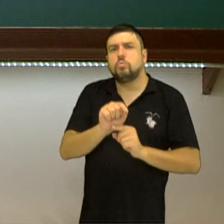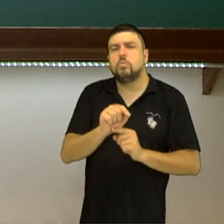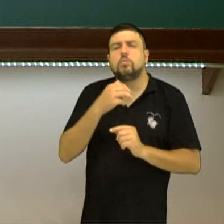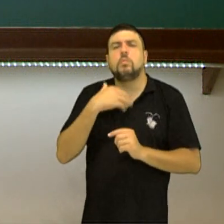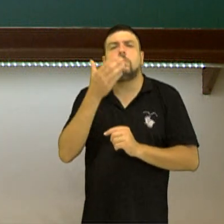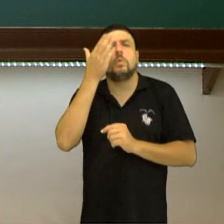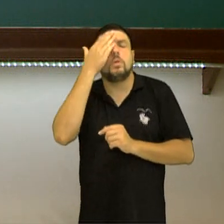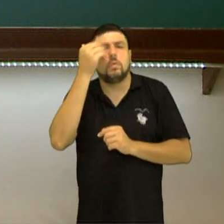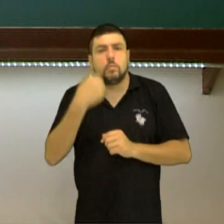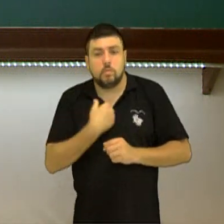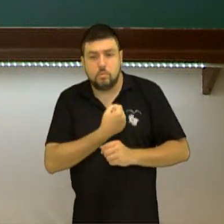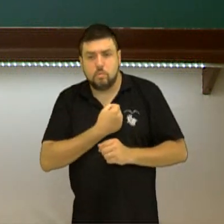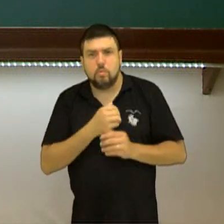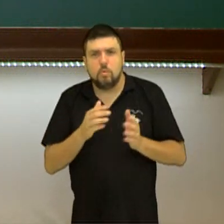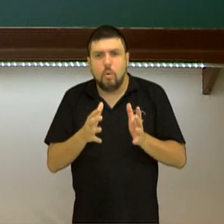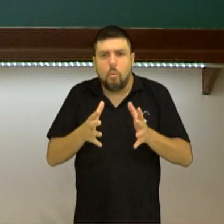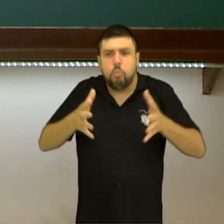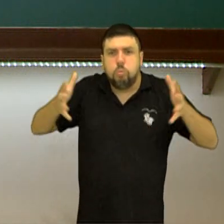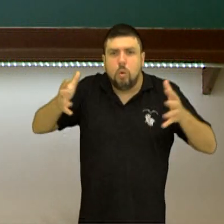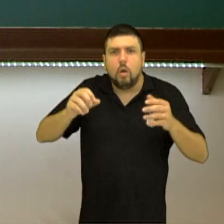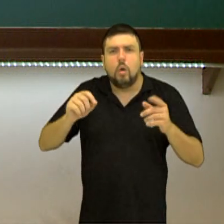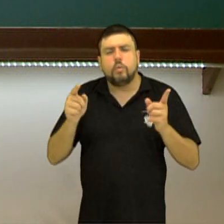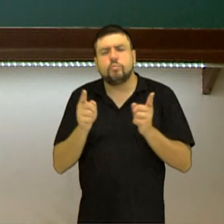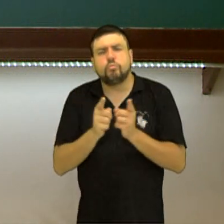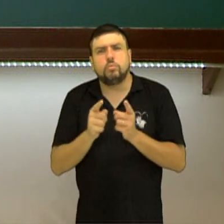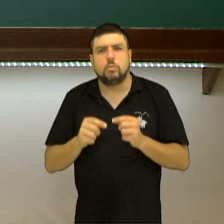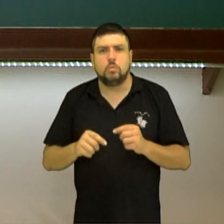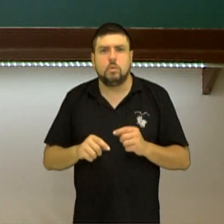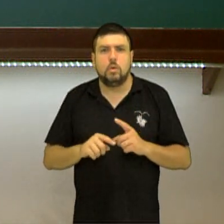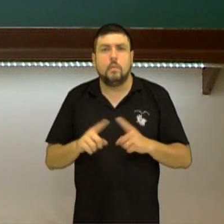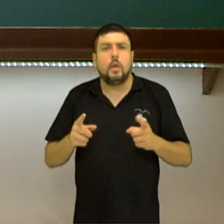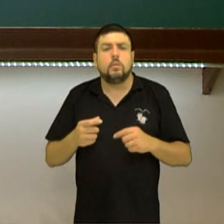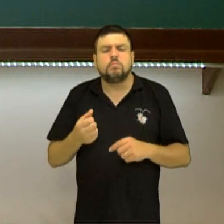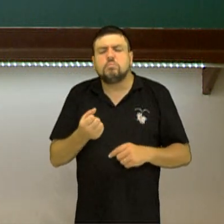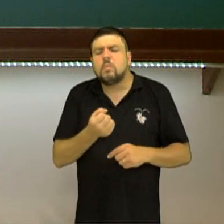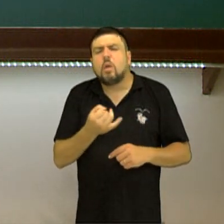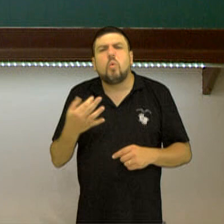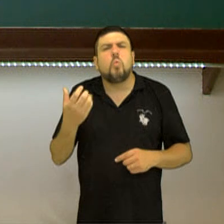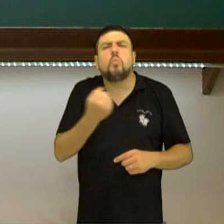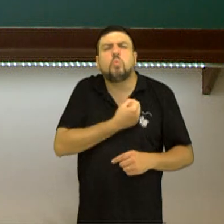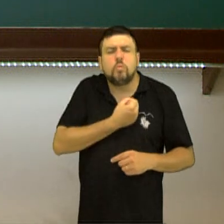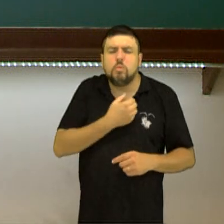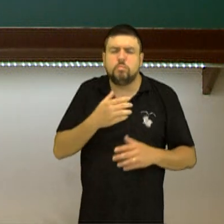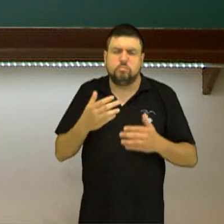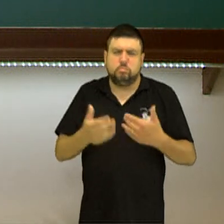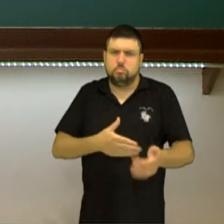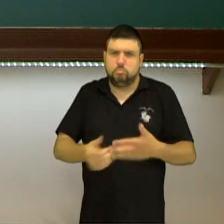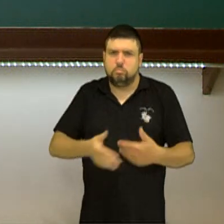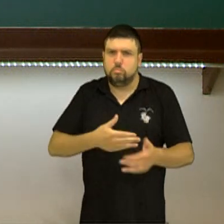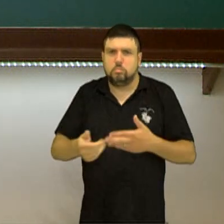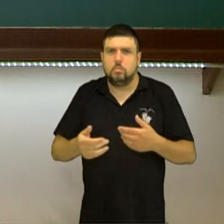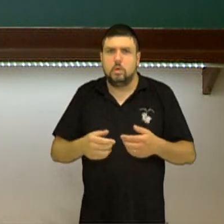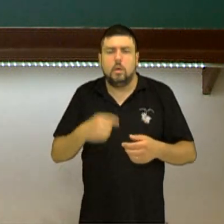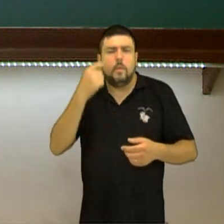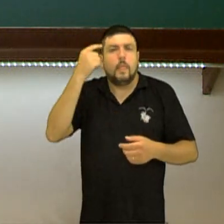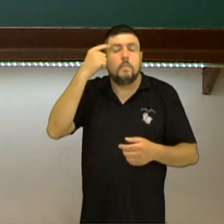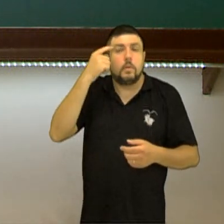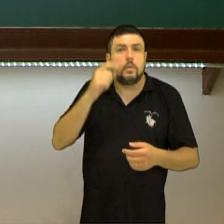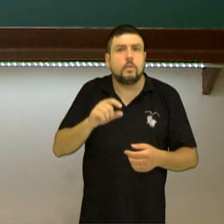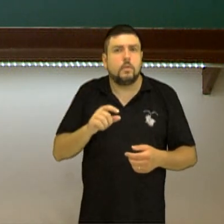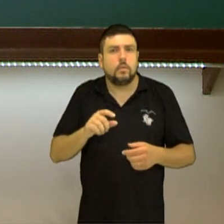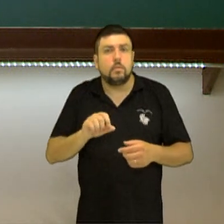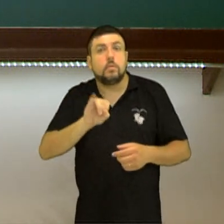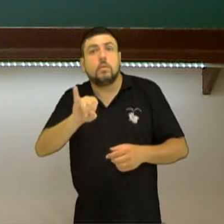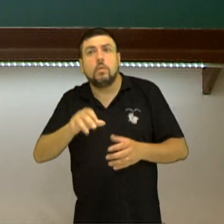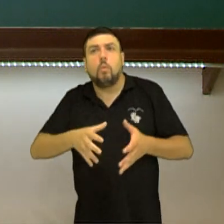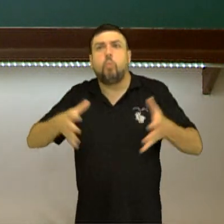né? Pensa você como cientista, vai ler um artigo, o que você quer saber do artigo? Se aquele artigo fala do assunto que você quer saber, quais são